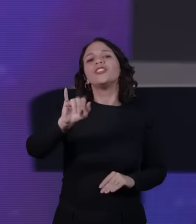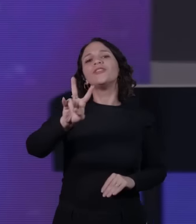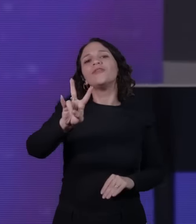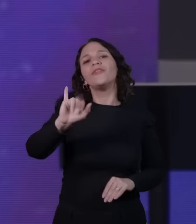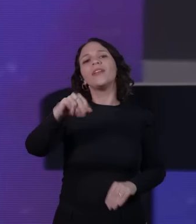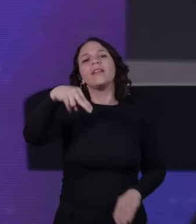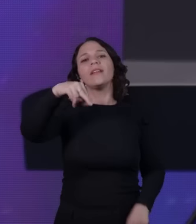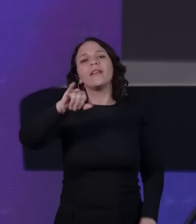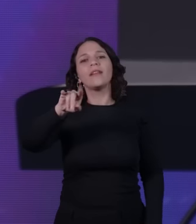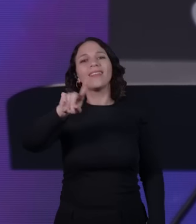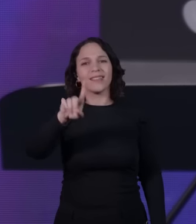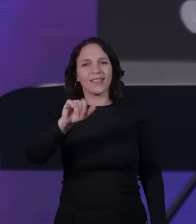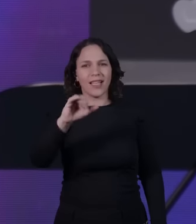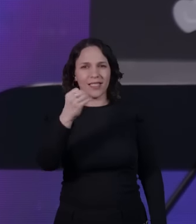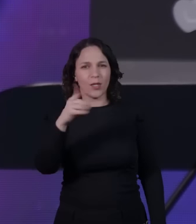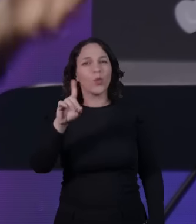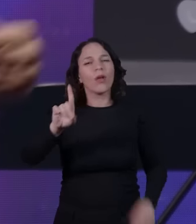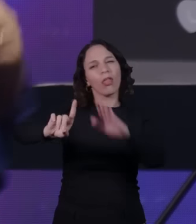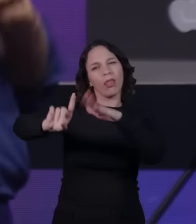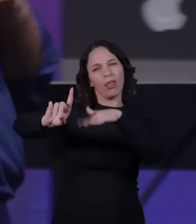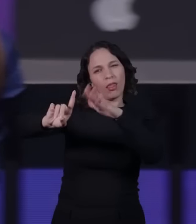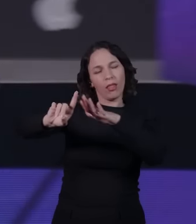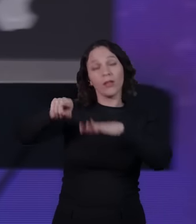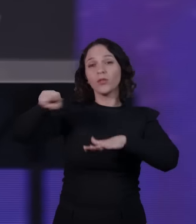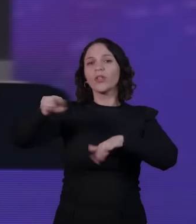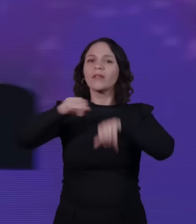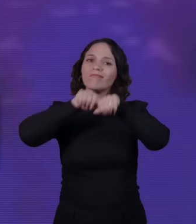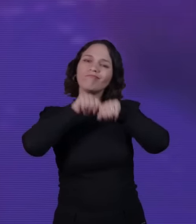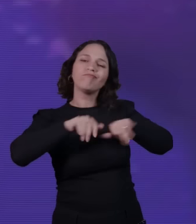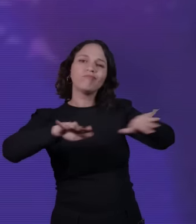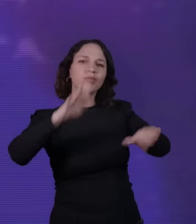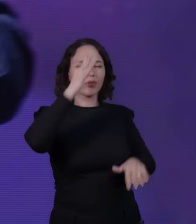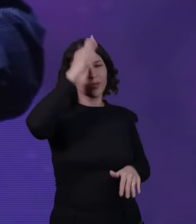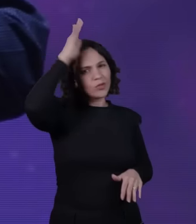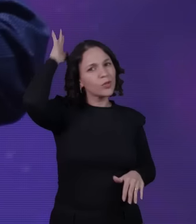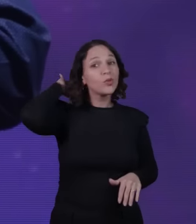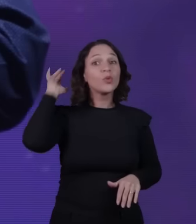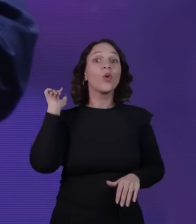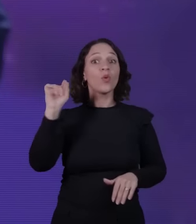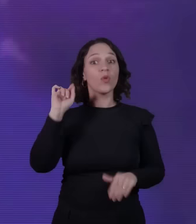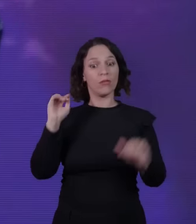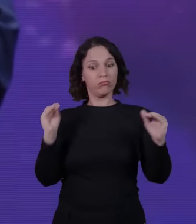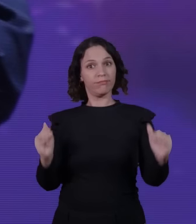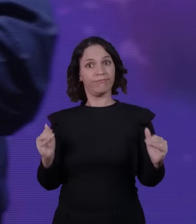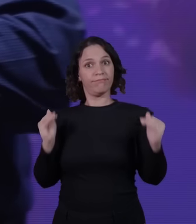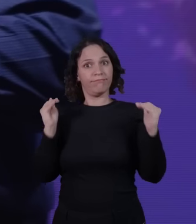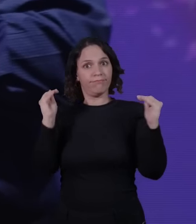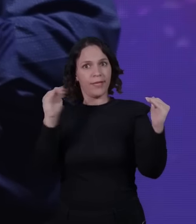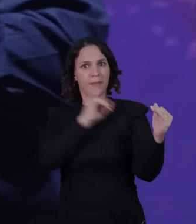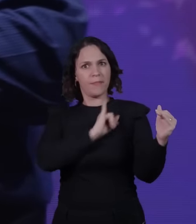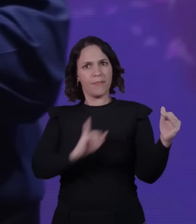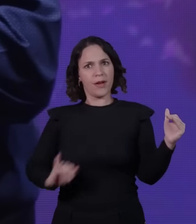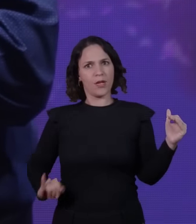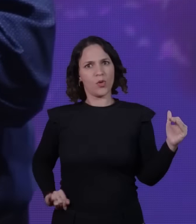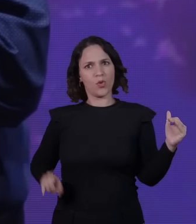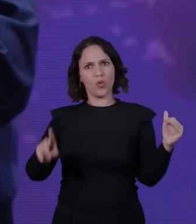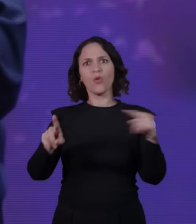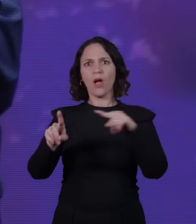Ele trouxe para todo o Império Romano a ideia de que o imperador era